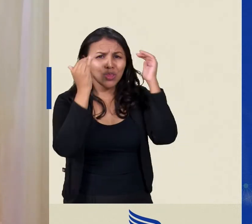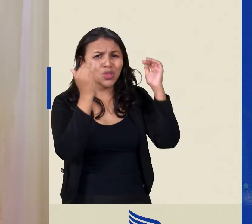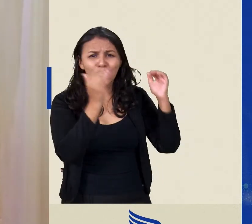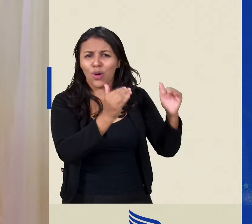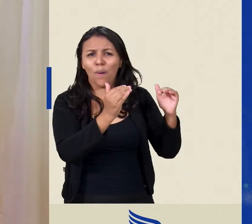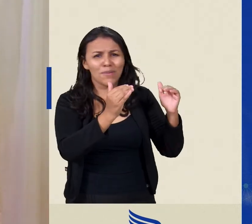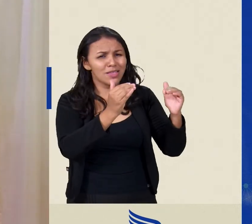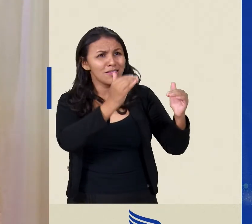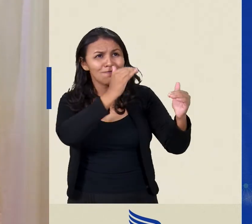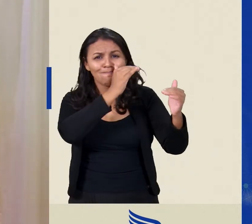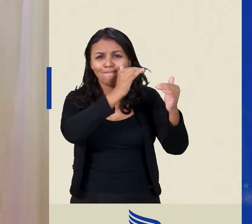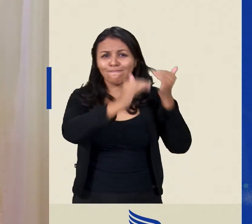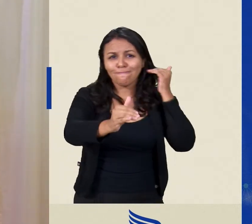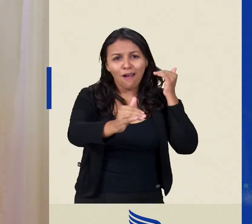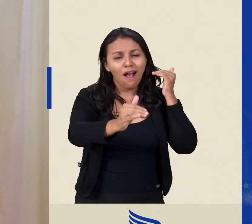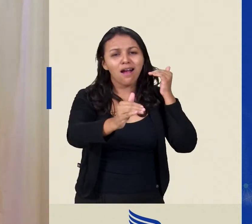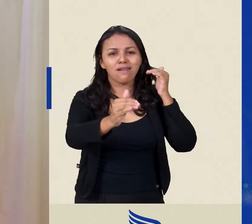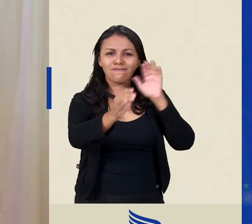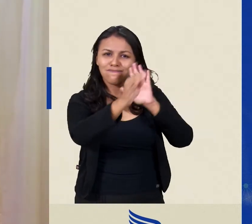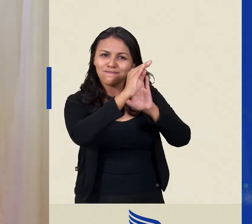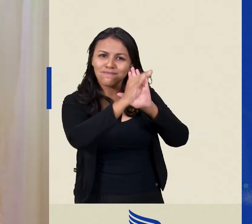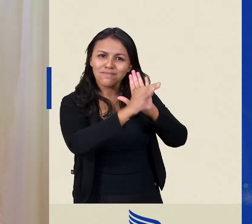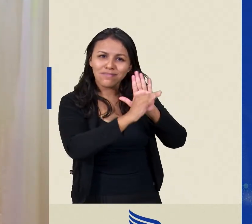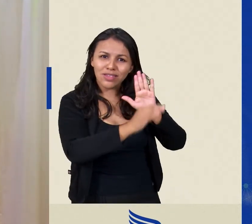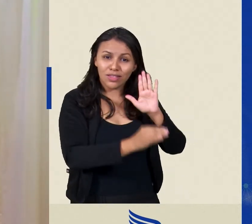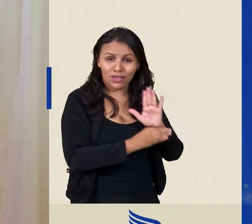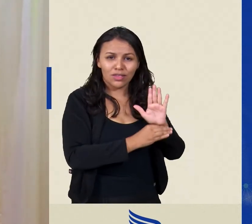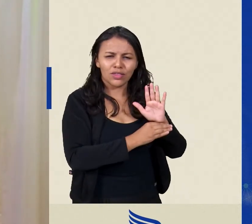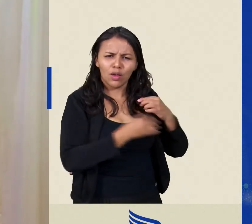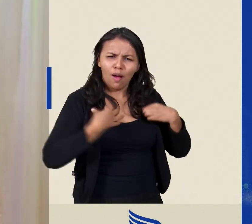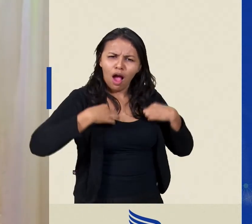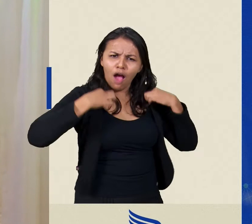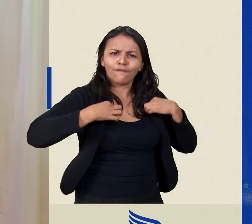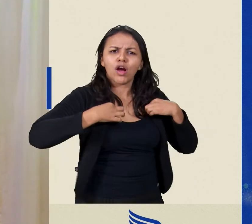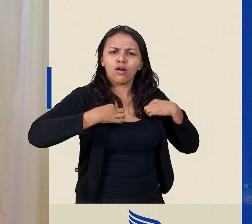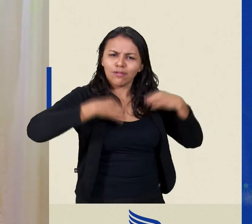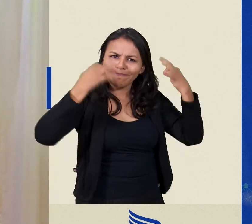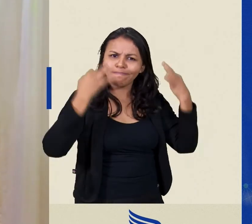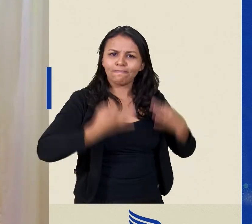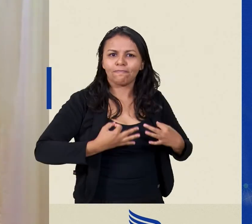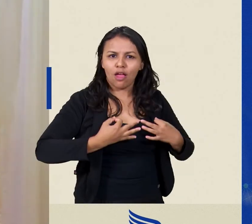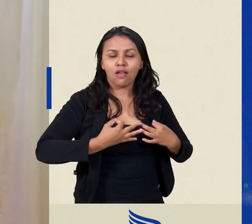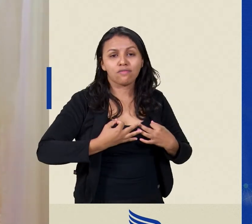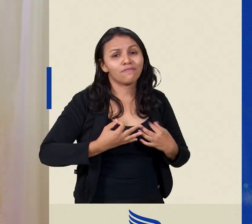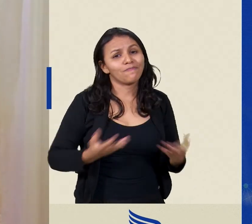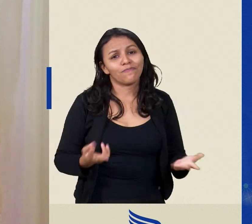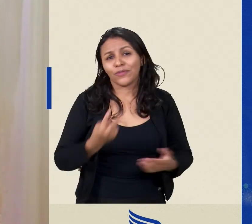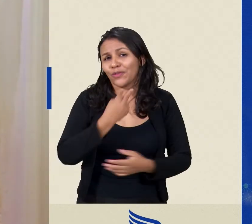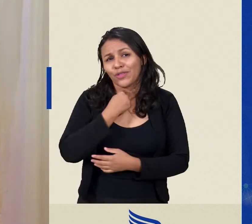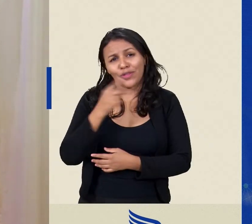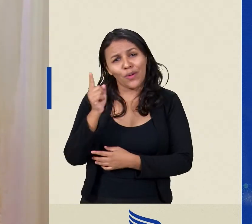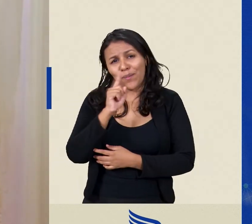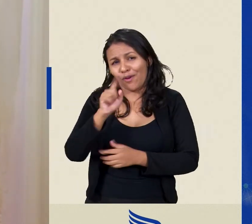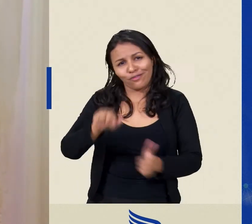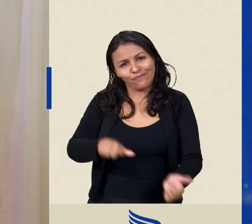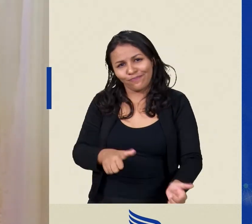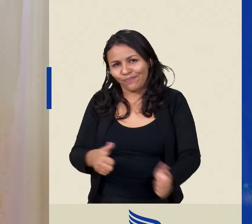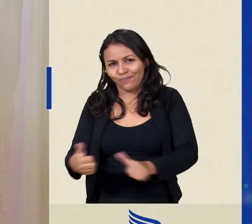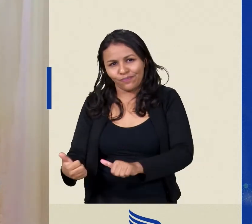harmonia com os princípios apresentados na reforma do vestuário não devem ser